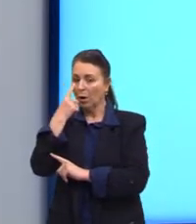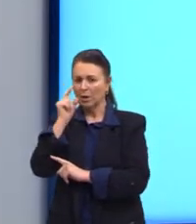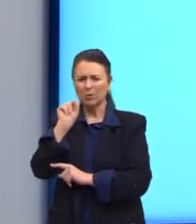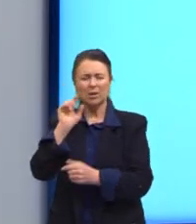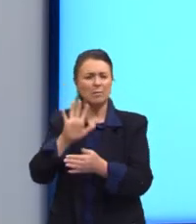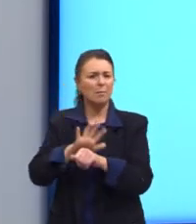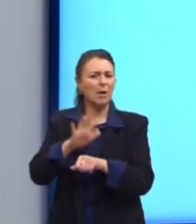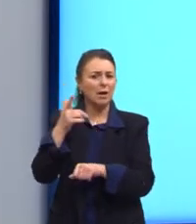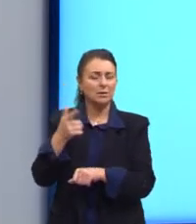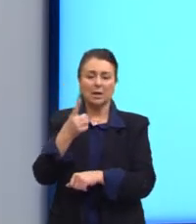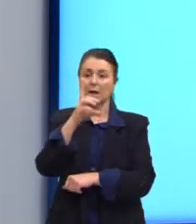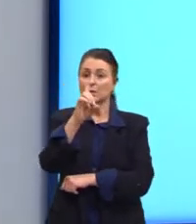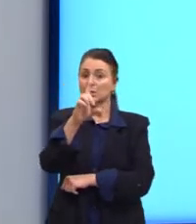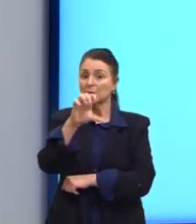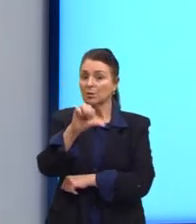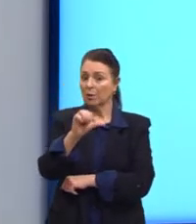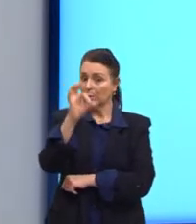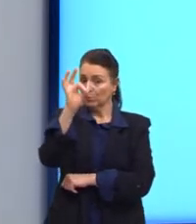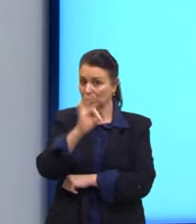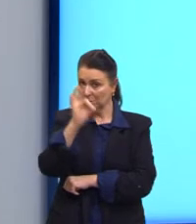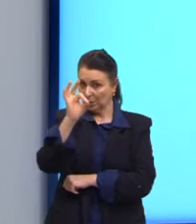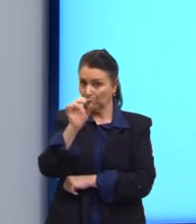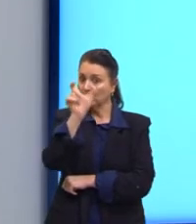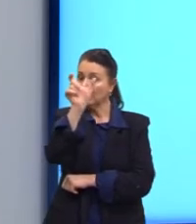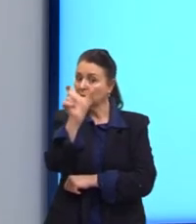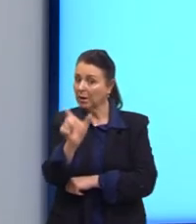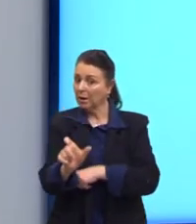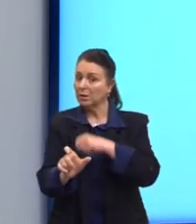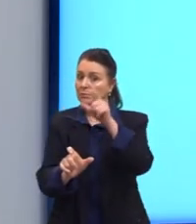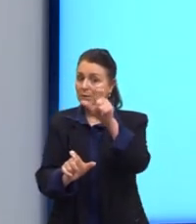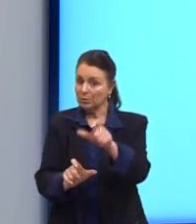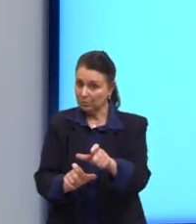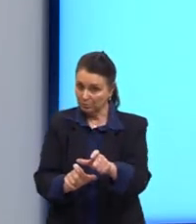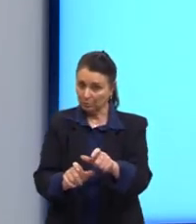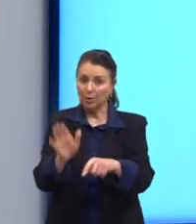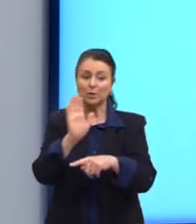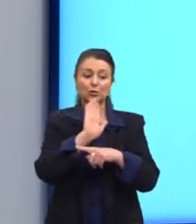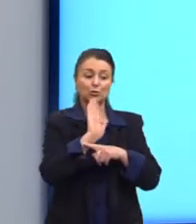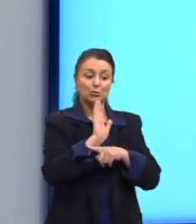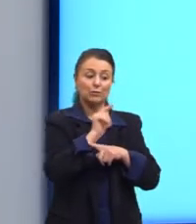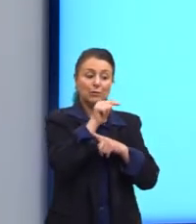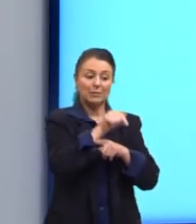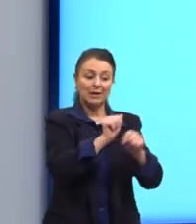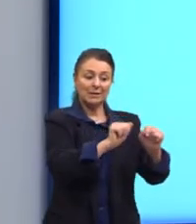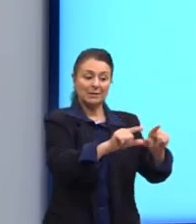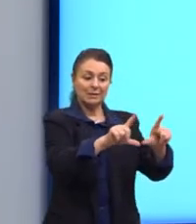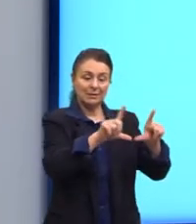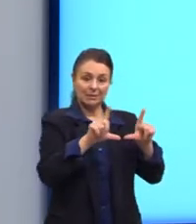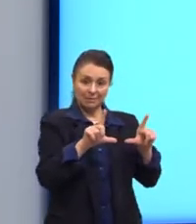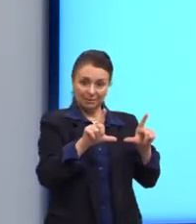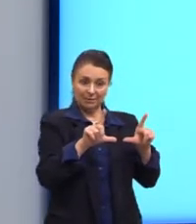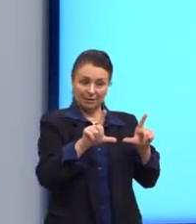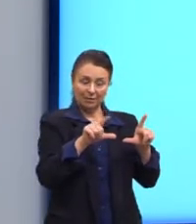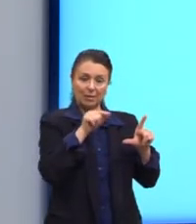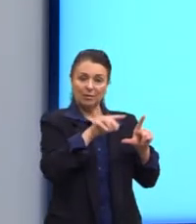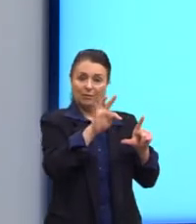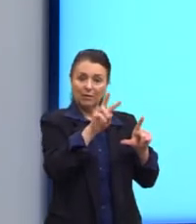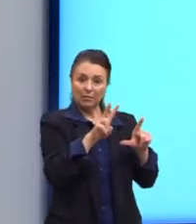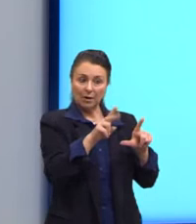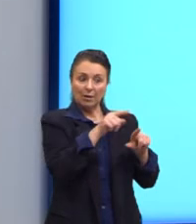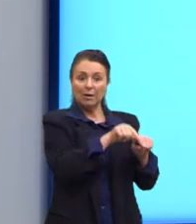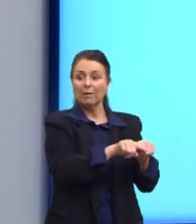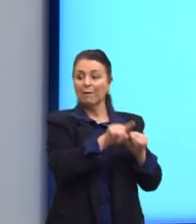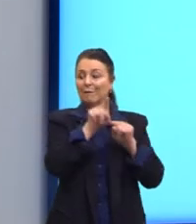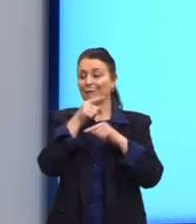mais 19% dos telespectadores de filmes na TV vão ao cinema